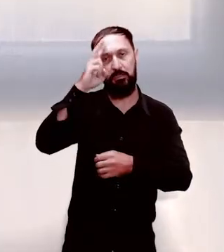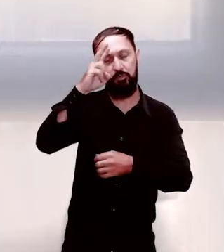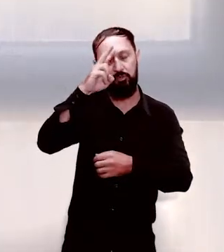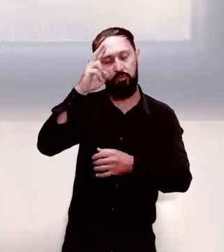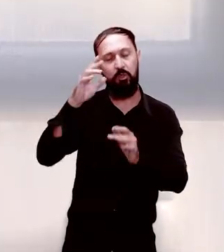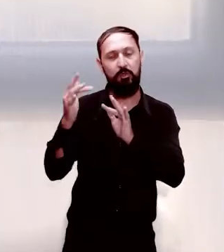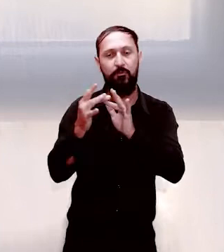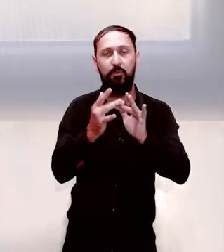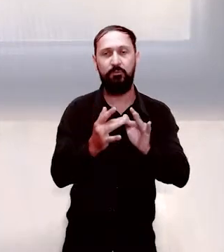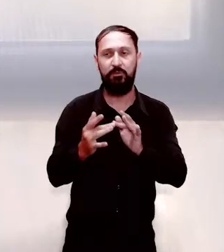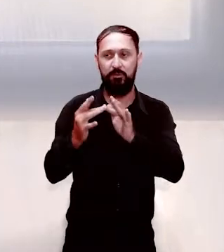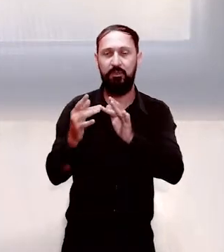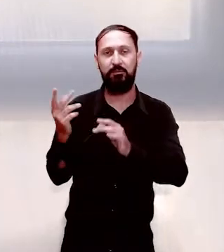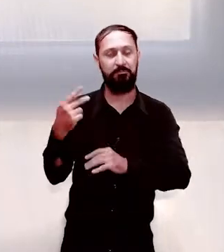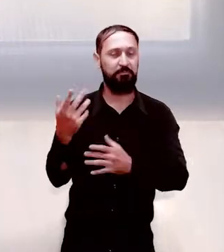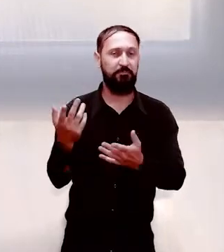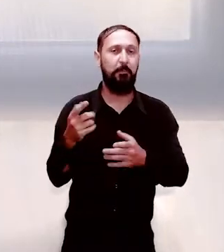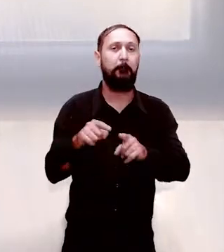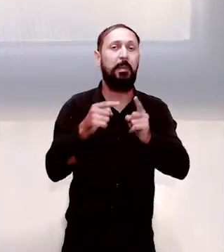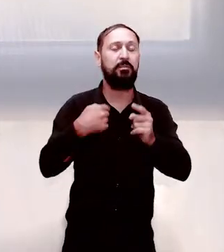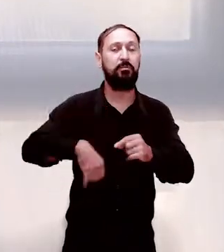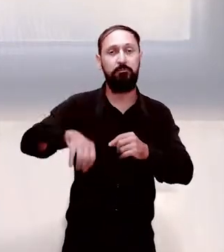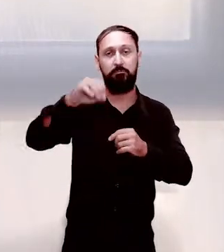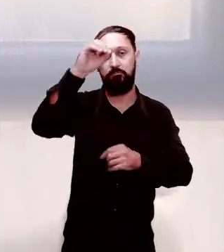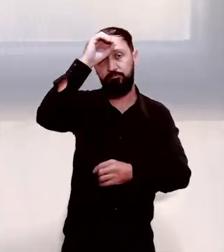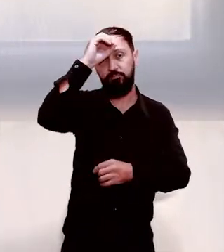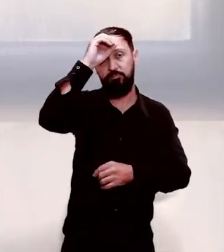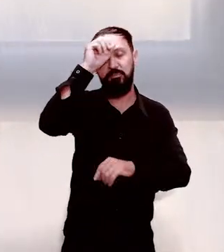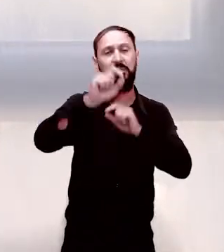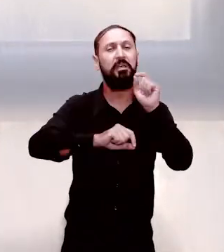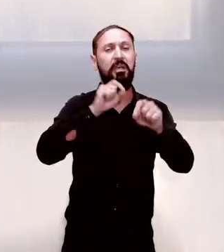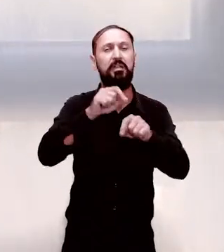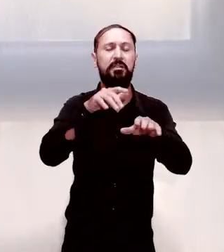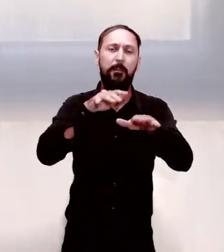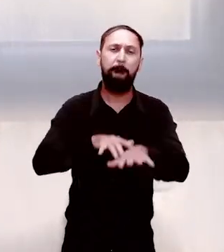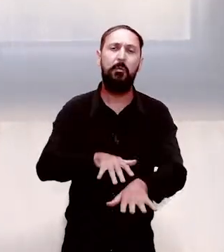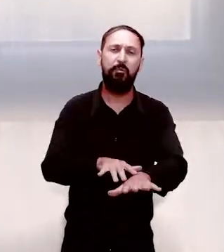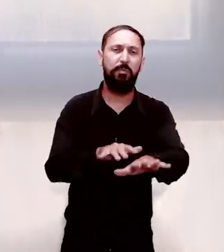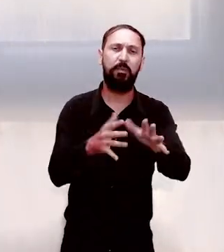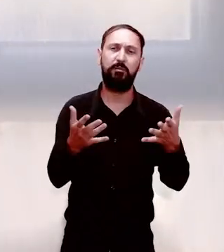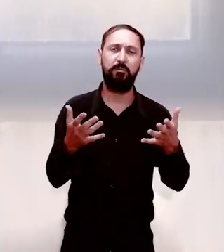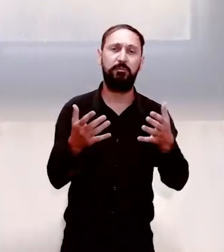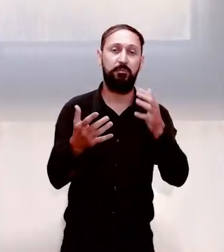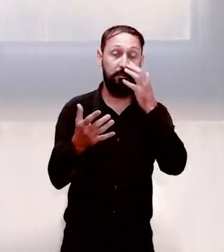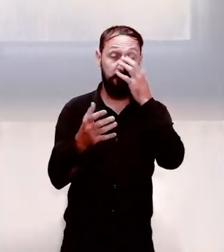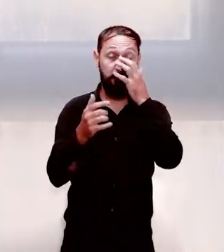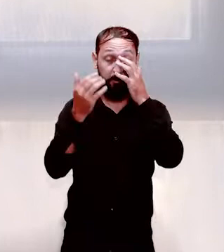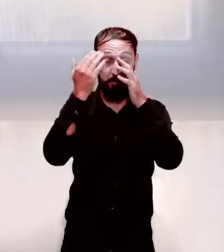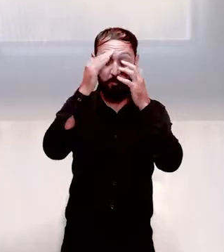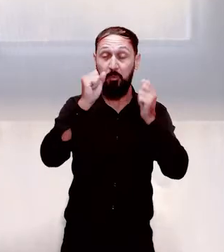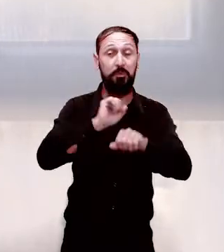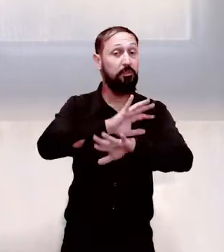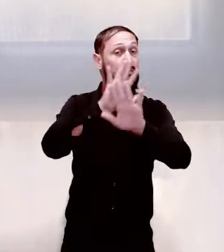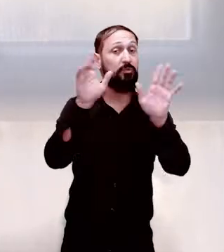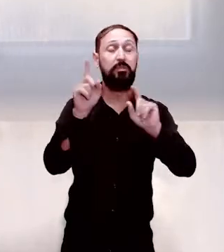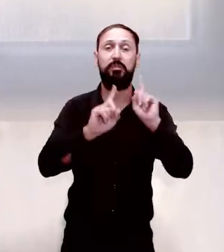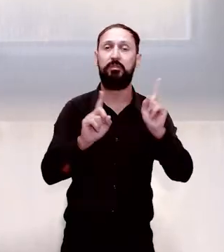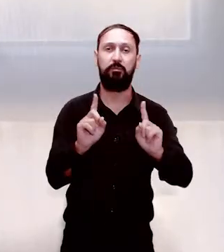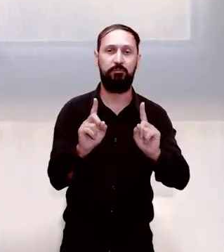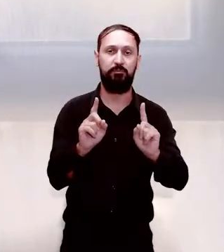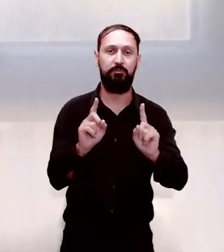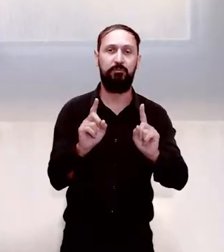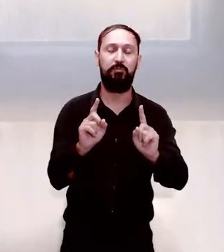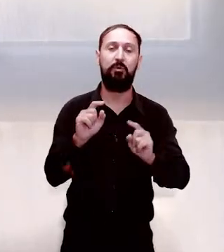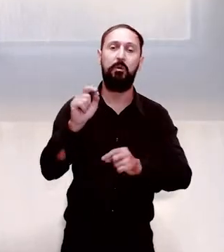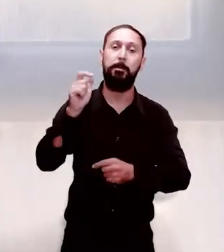verdade, nossas histórias se cruzaram em algum momento, mas mesmo eu não sabendo do que era o movimento, eu não tinha assim, uma